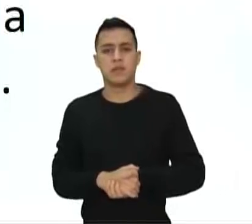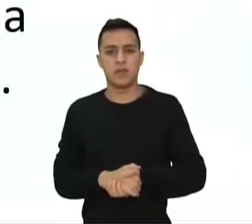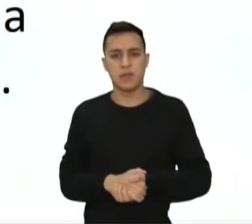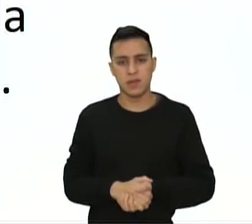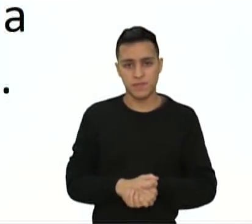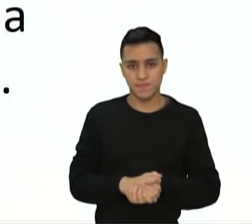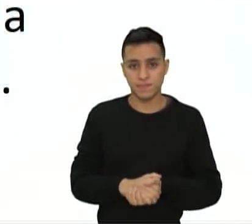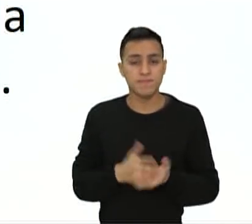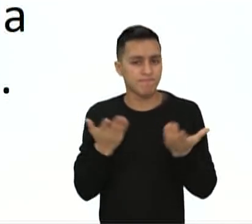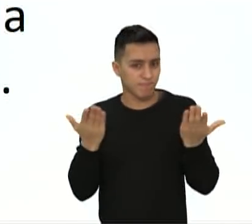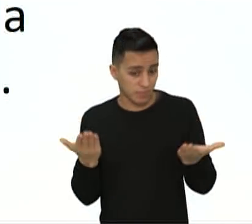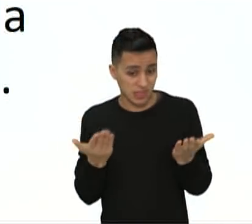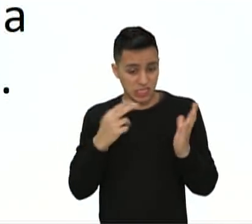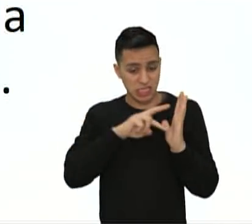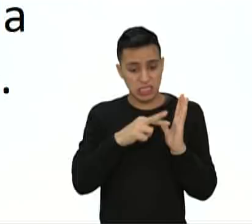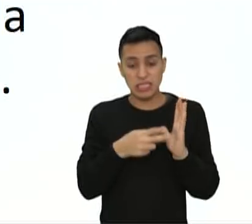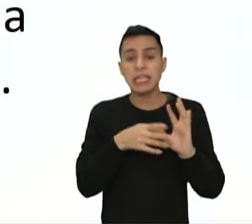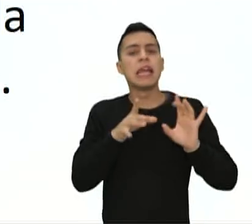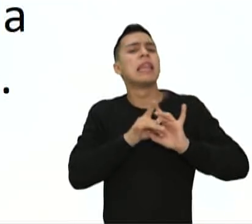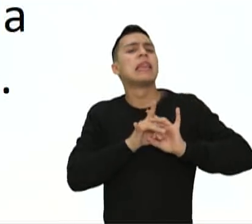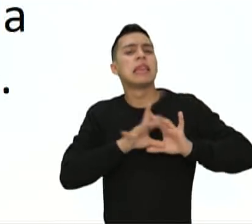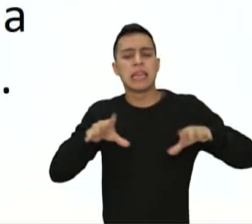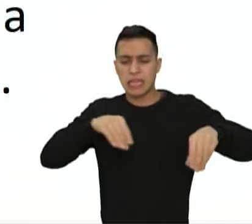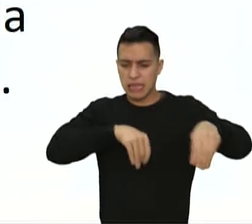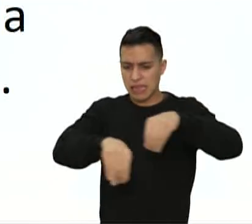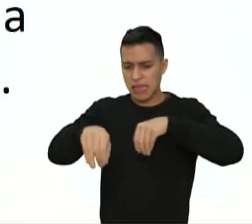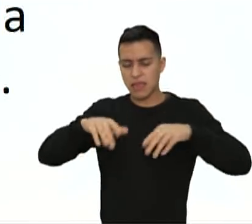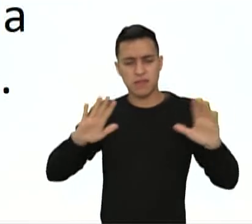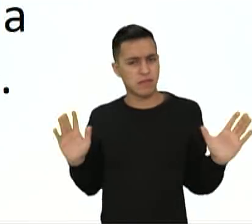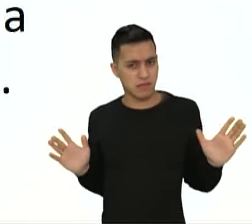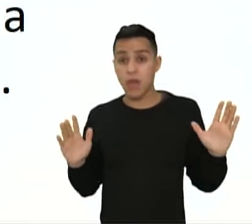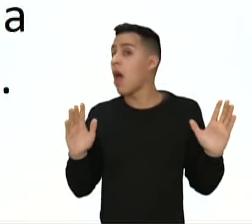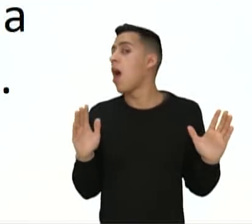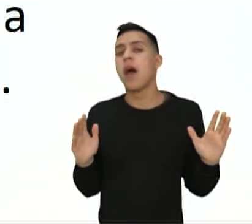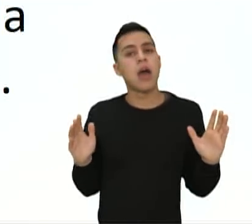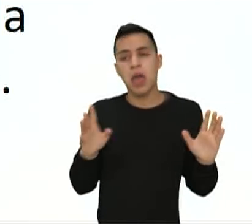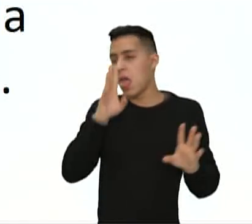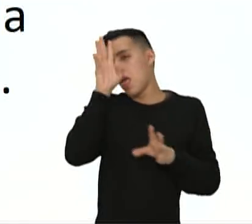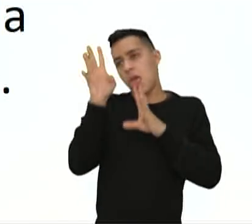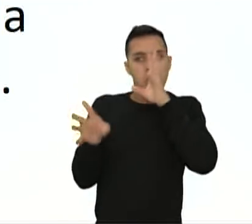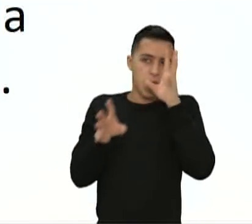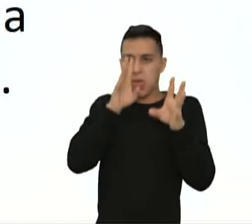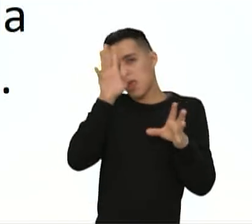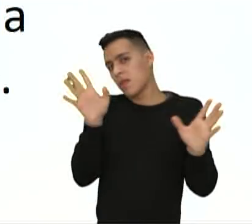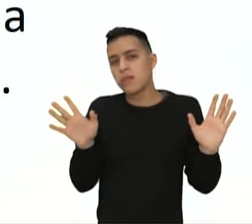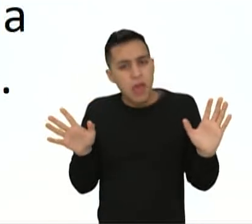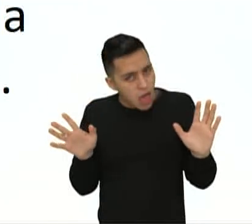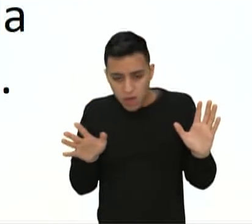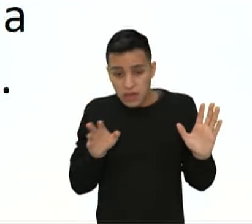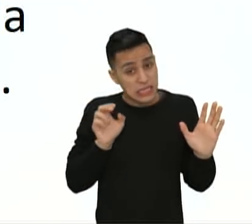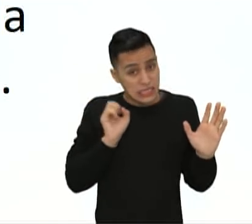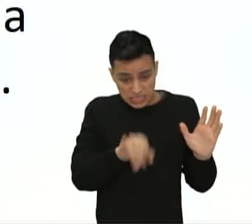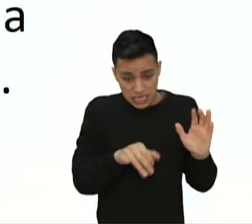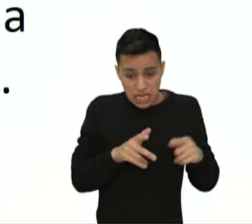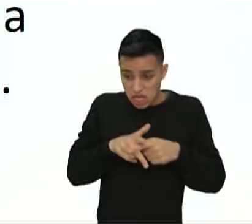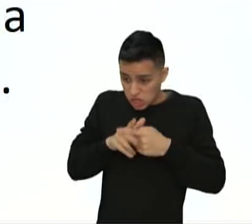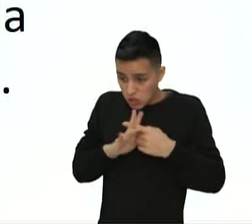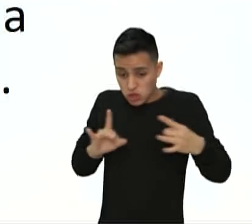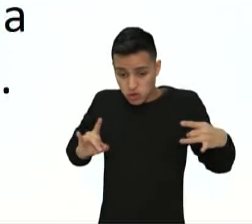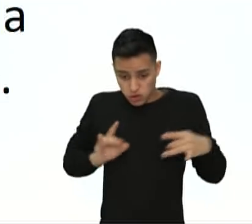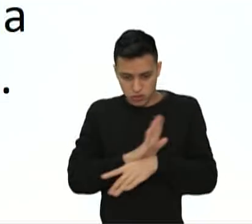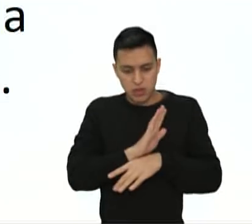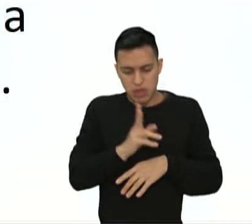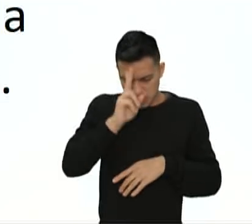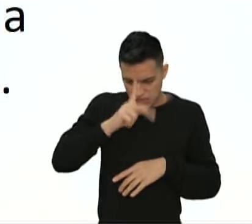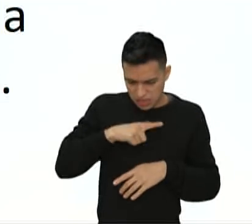Isso não significa que é permitido executar lances irregulares, indiscriminadamente, uma vez que a jogada é corrigida e o jogador